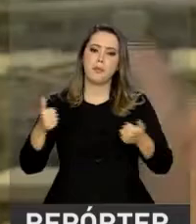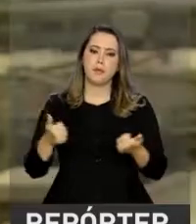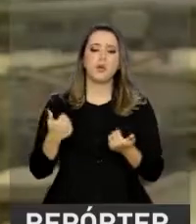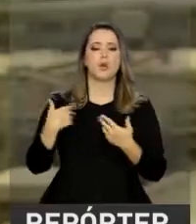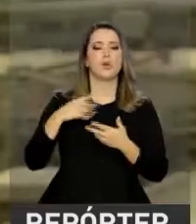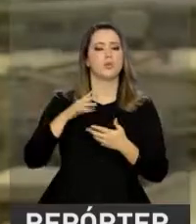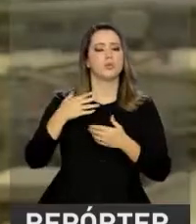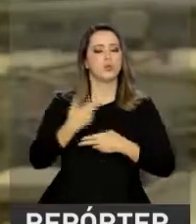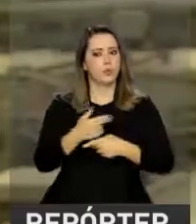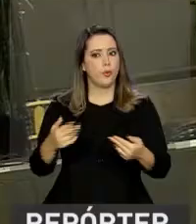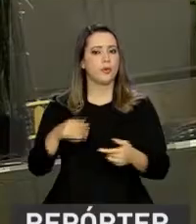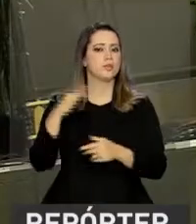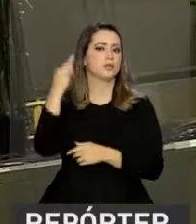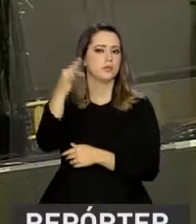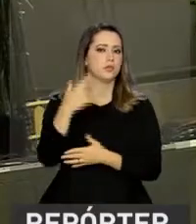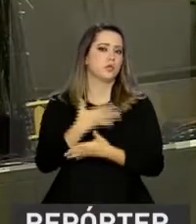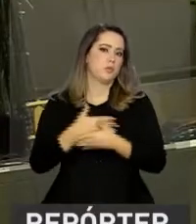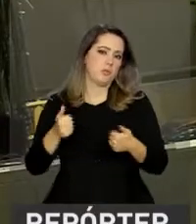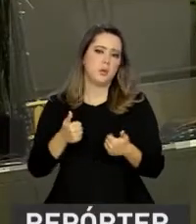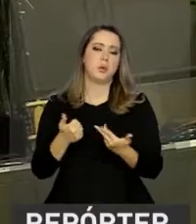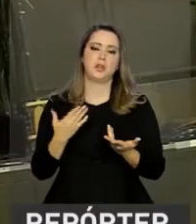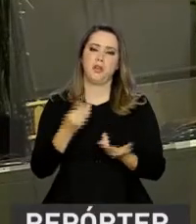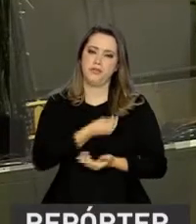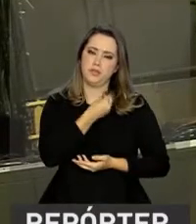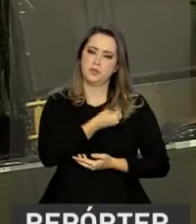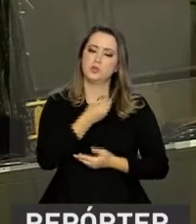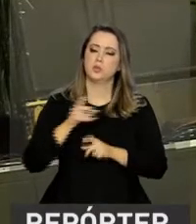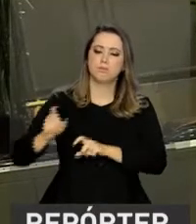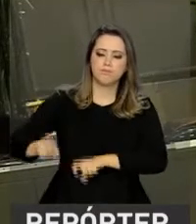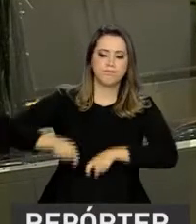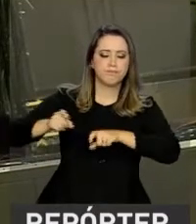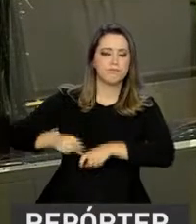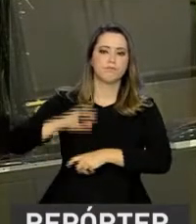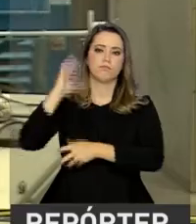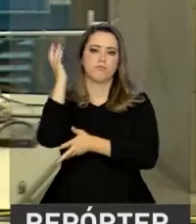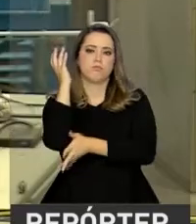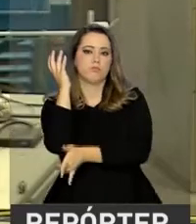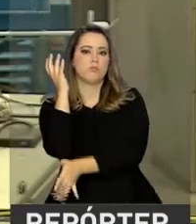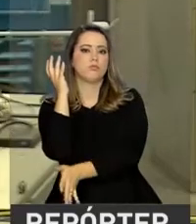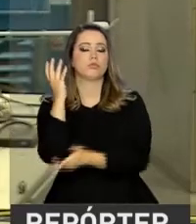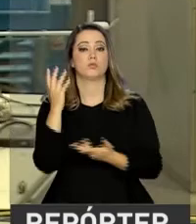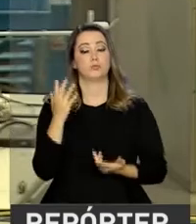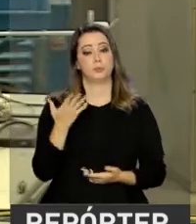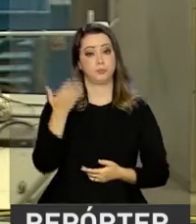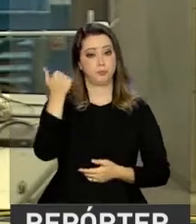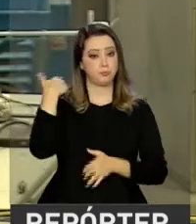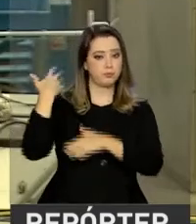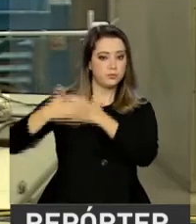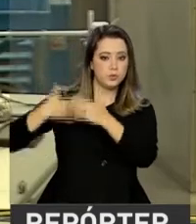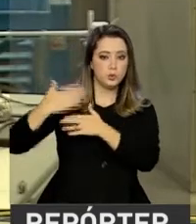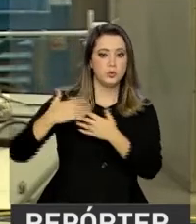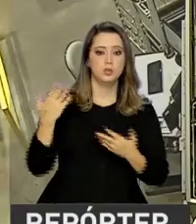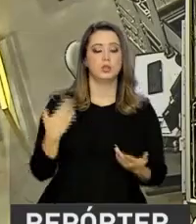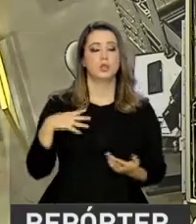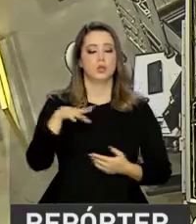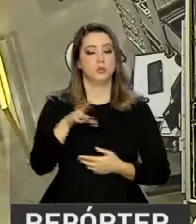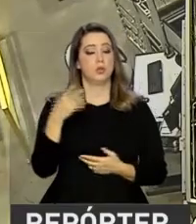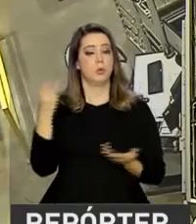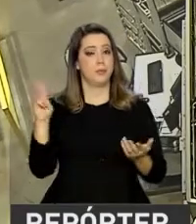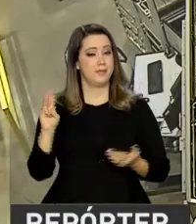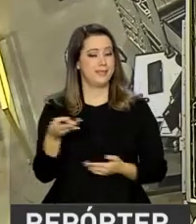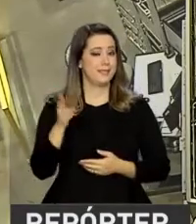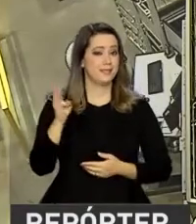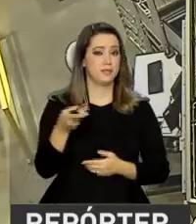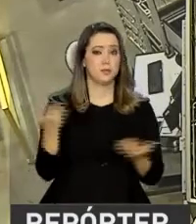melhores processos nos últimos 20 anos milhares de pesquisas foram feitas usando o acelerador de partículas brasileiro agora